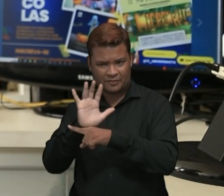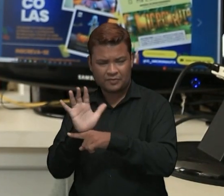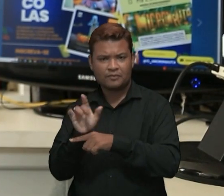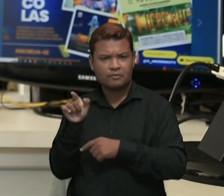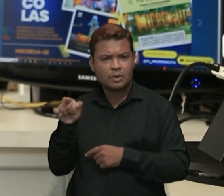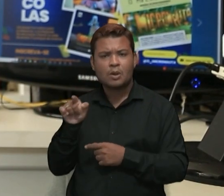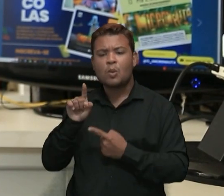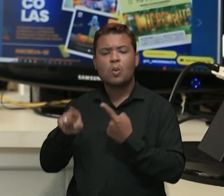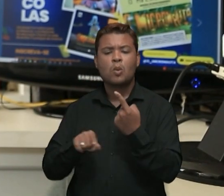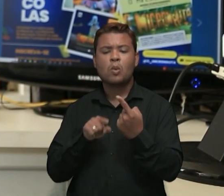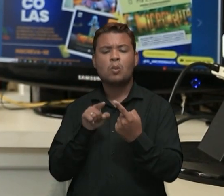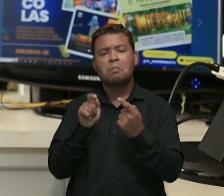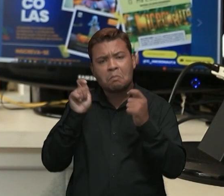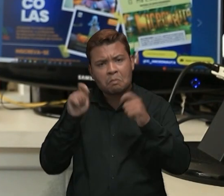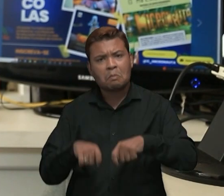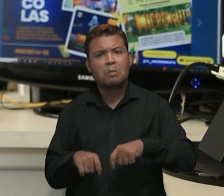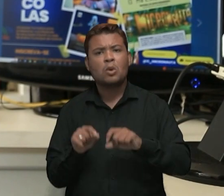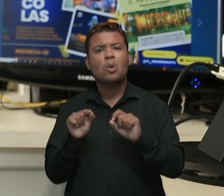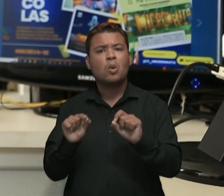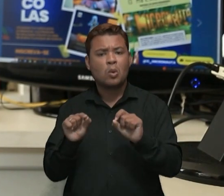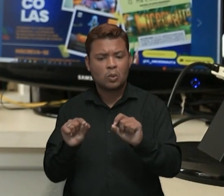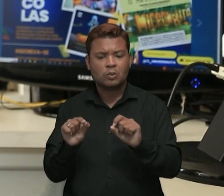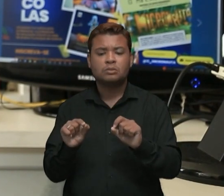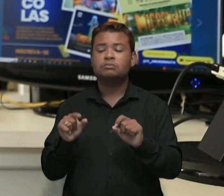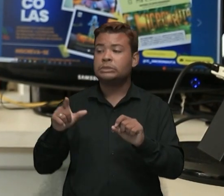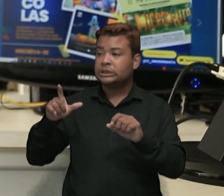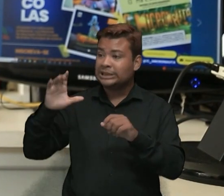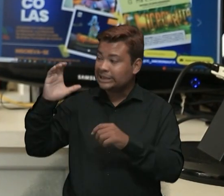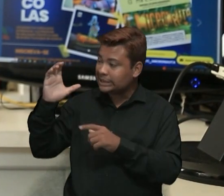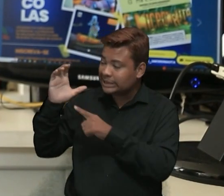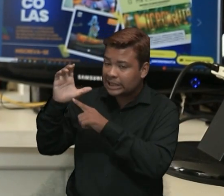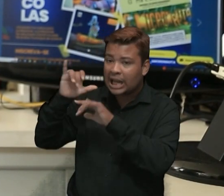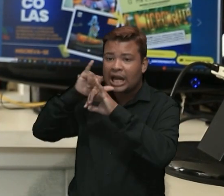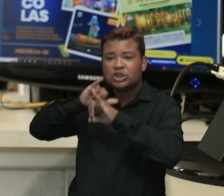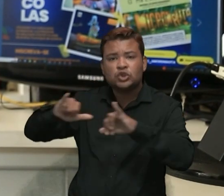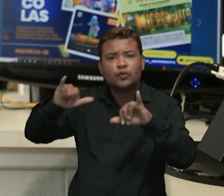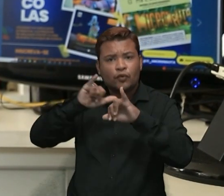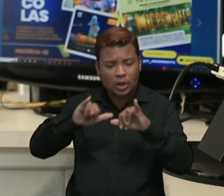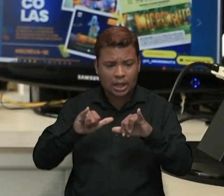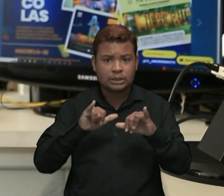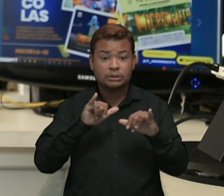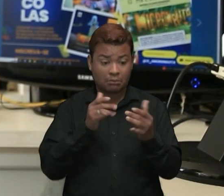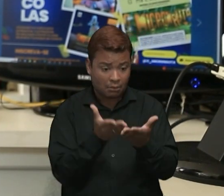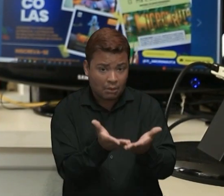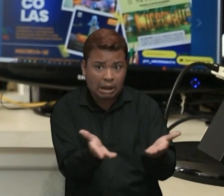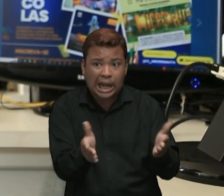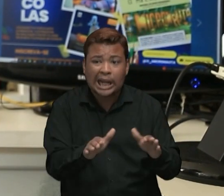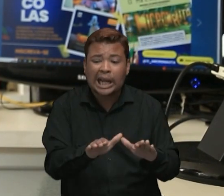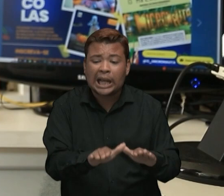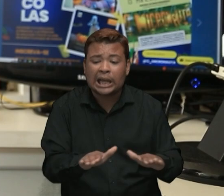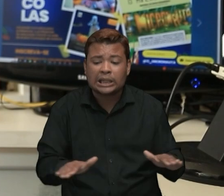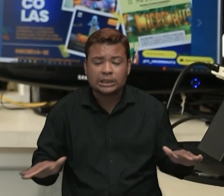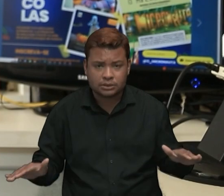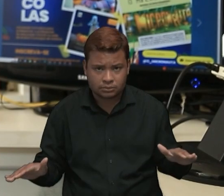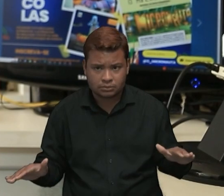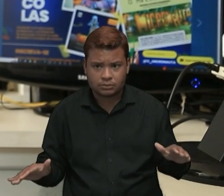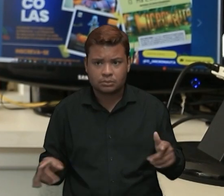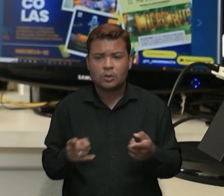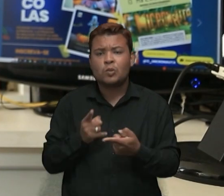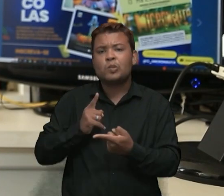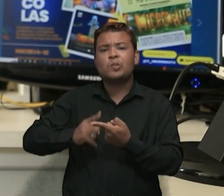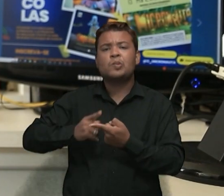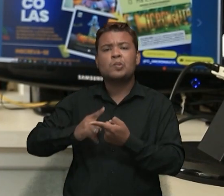uma potencialidade nessa questão de divulgação científica para os pequenos, porque como esse é um universo em